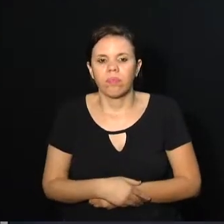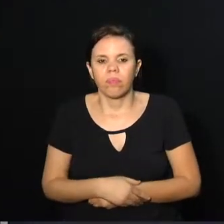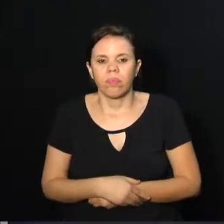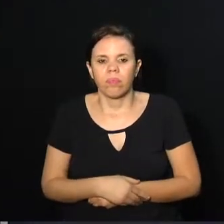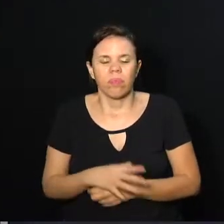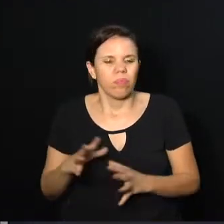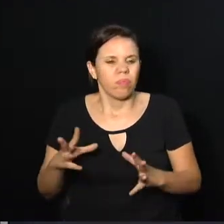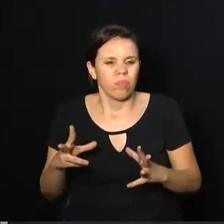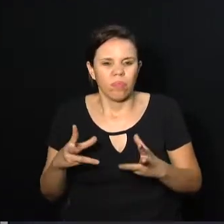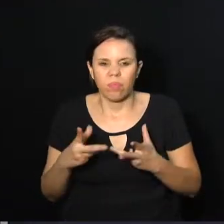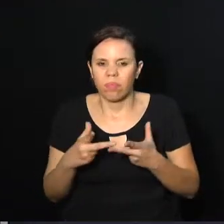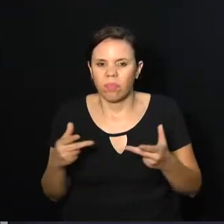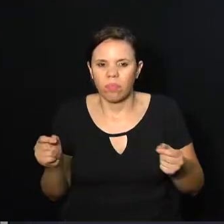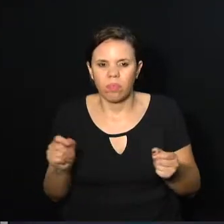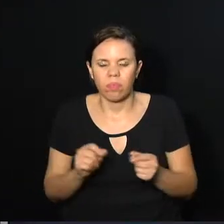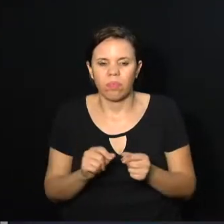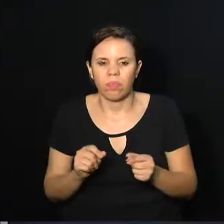tudo,